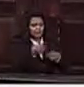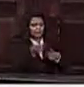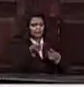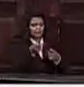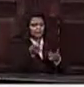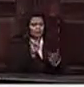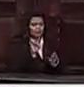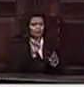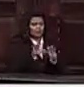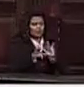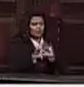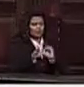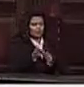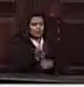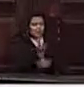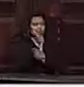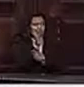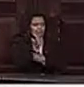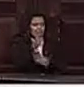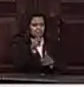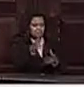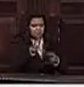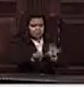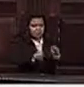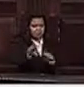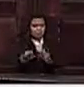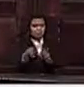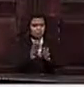segunda, nenhuma arma de fogo. Então,